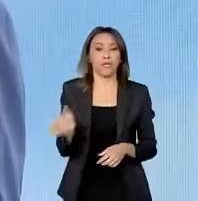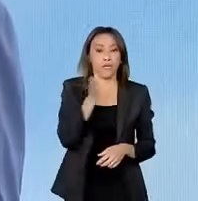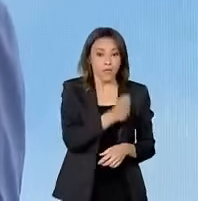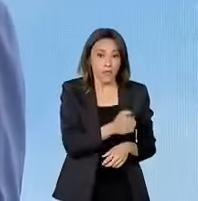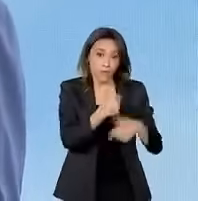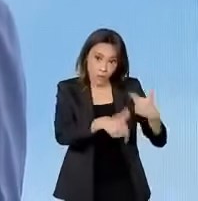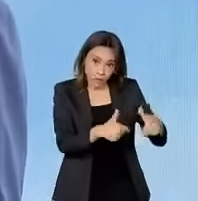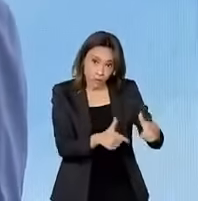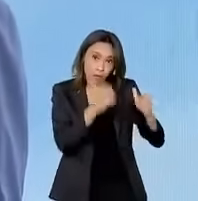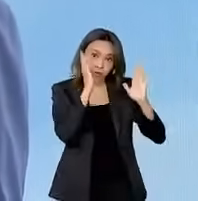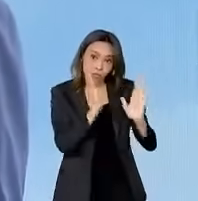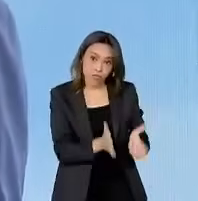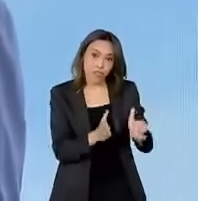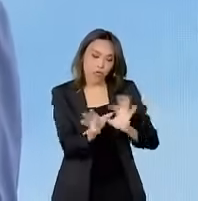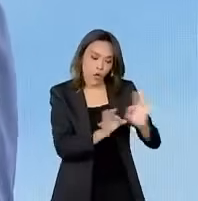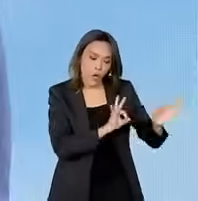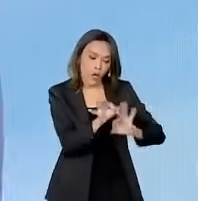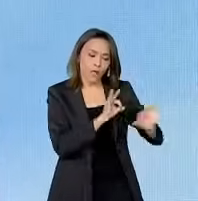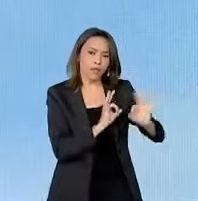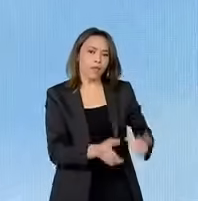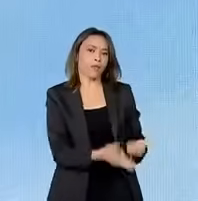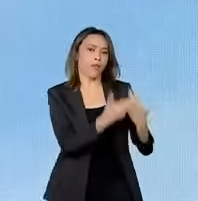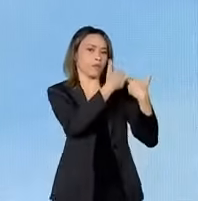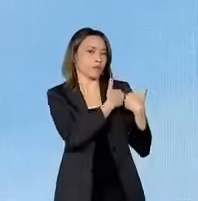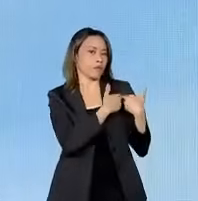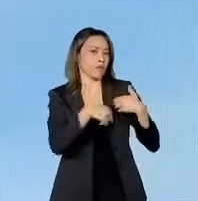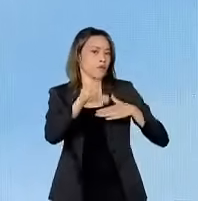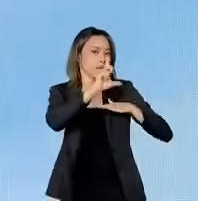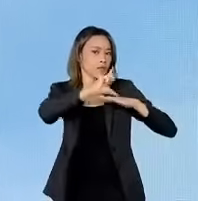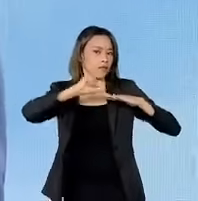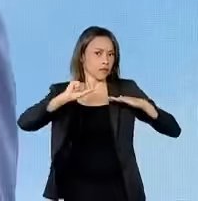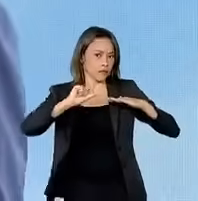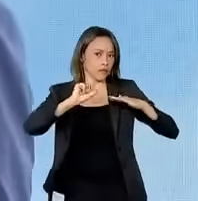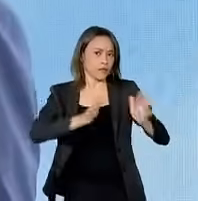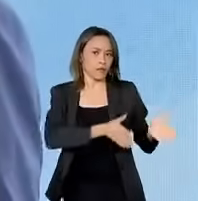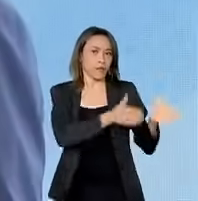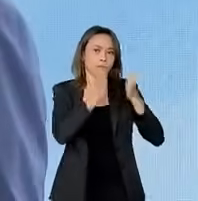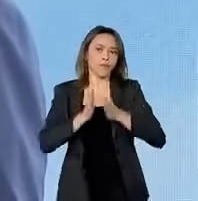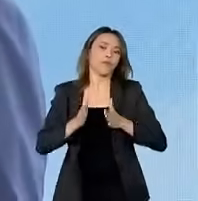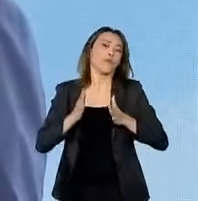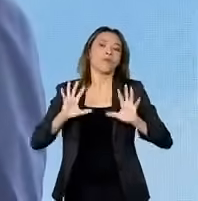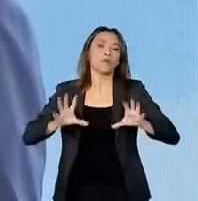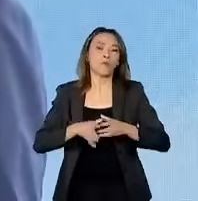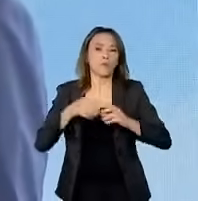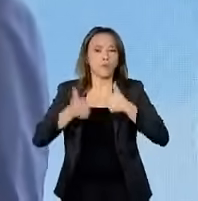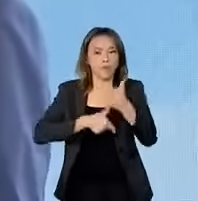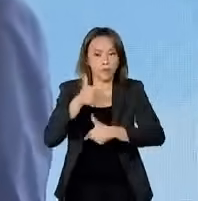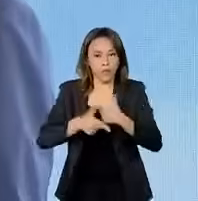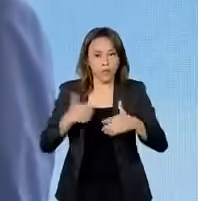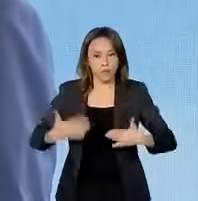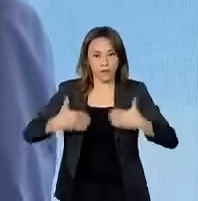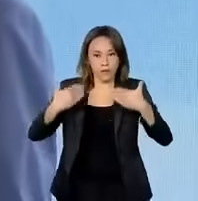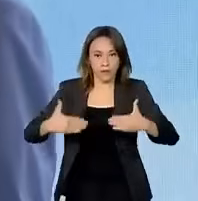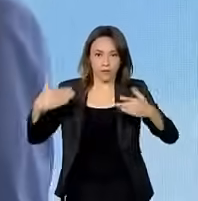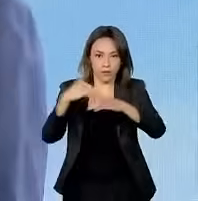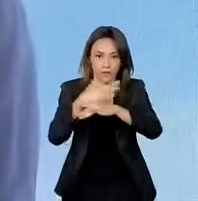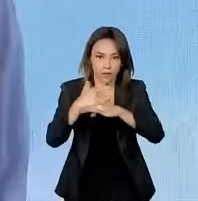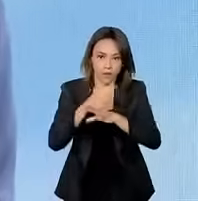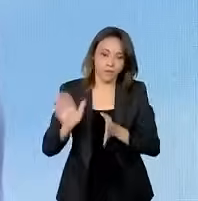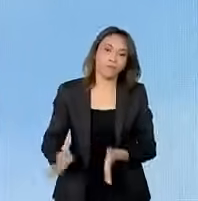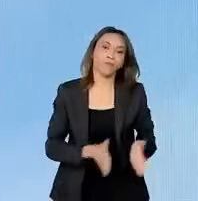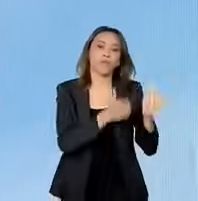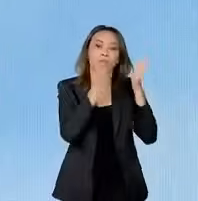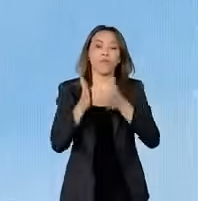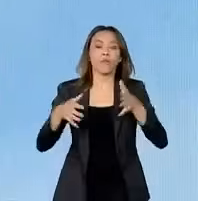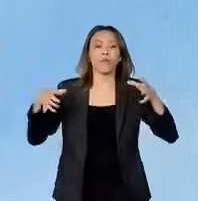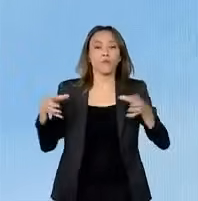foi feito pela equipe da Casa Civil, pela equipe do Ministério das Cidades, pela equipe